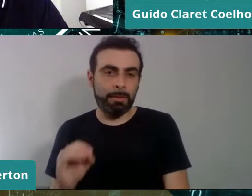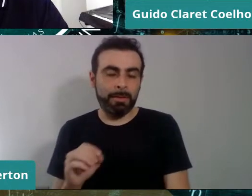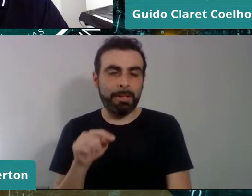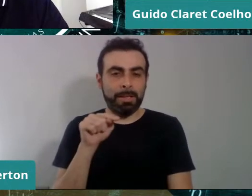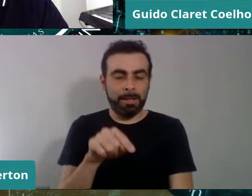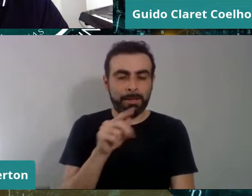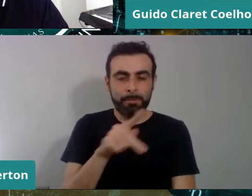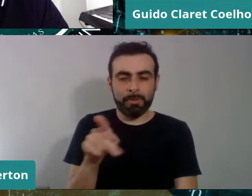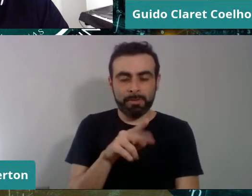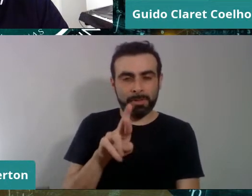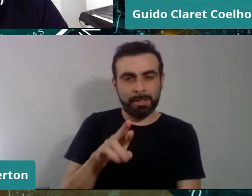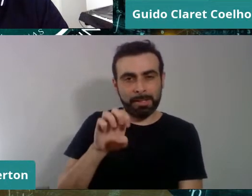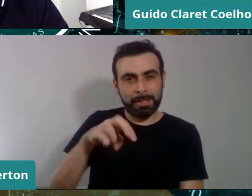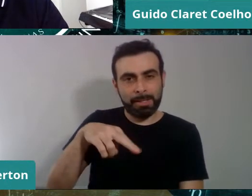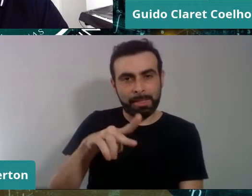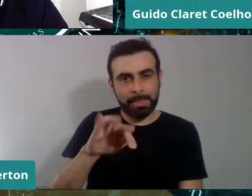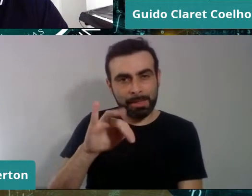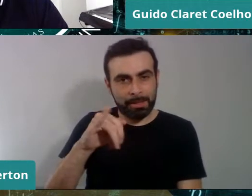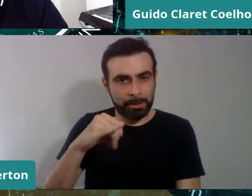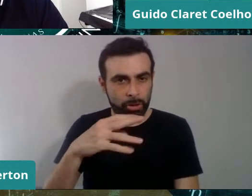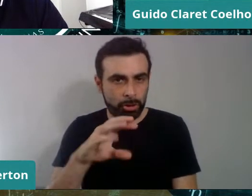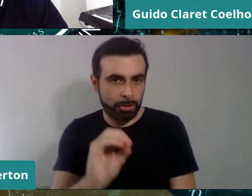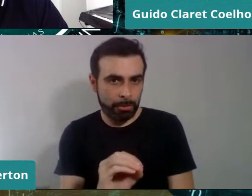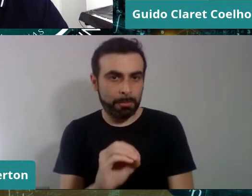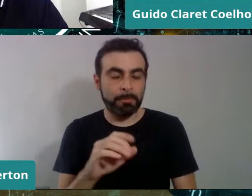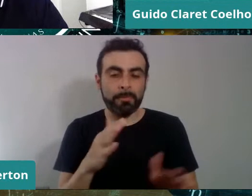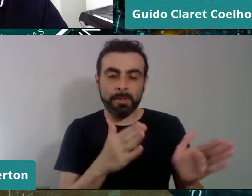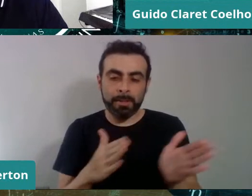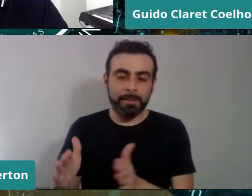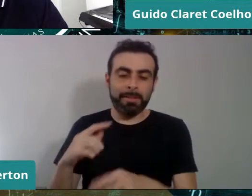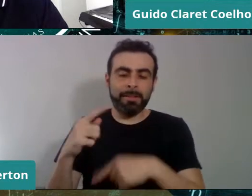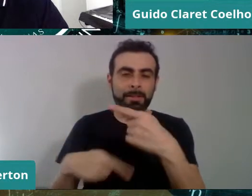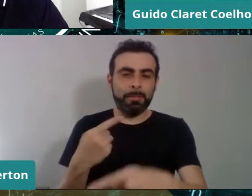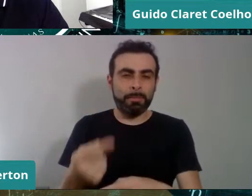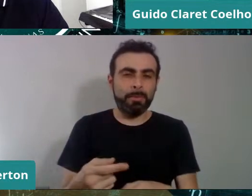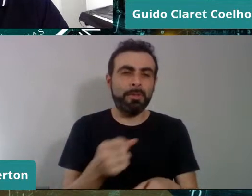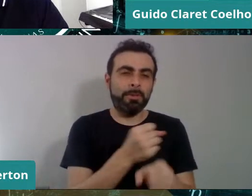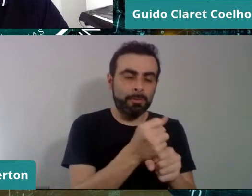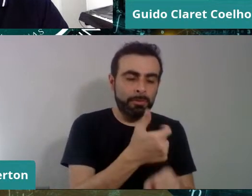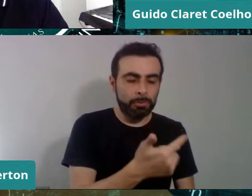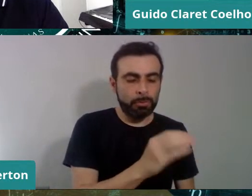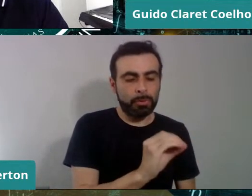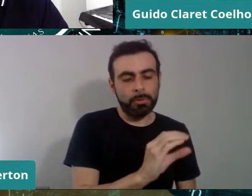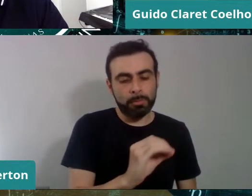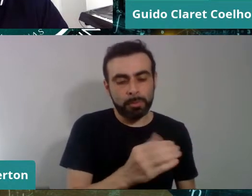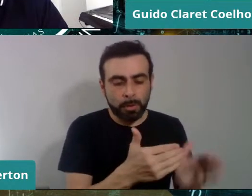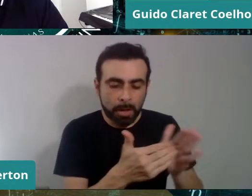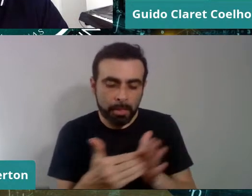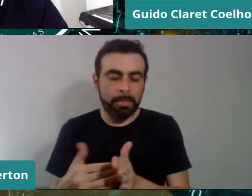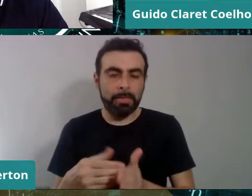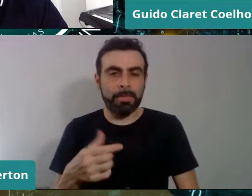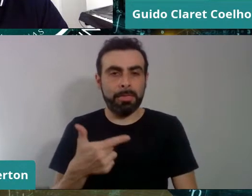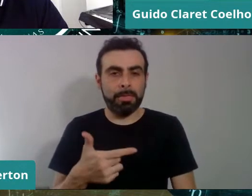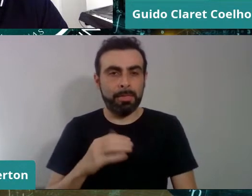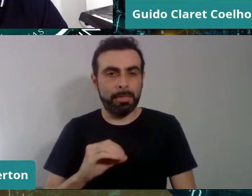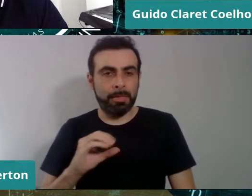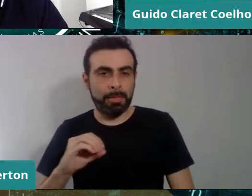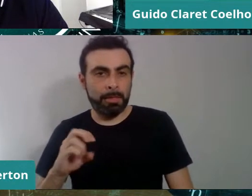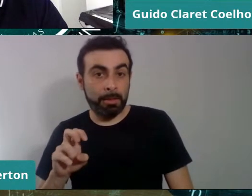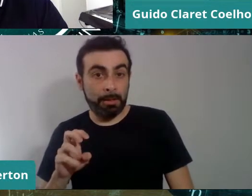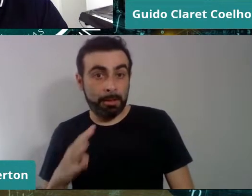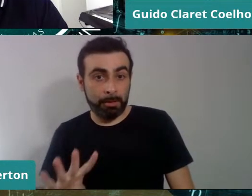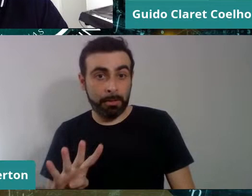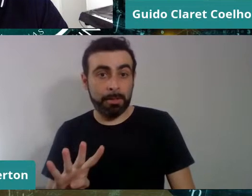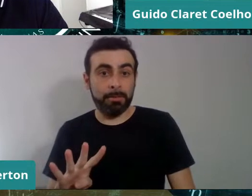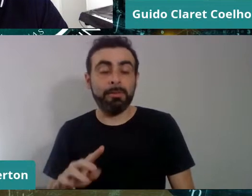Ribeiro, e depois continuou de 2000 a 2004. Em 2005, assumiu a professora